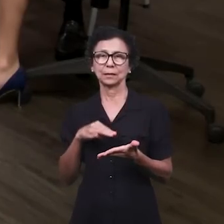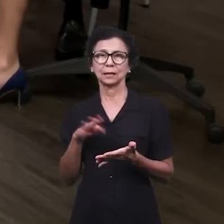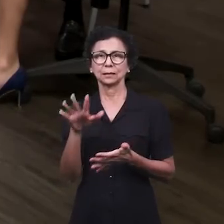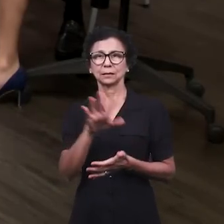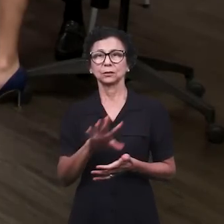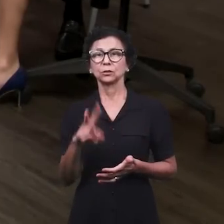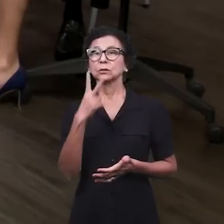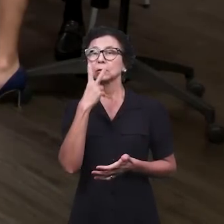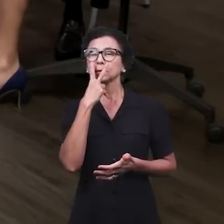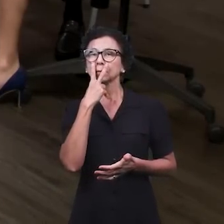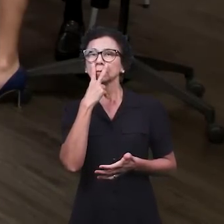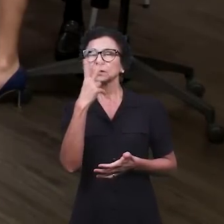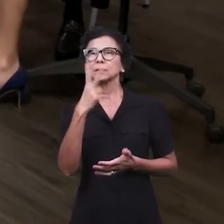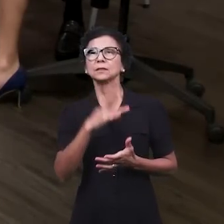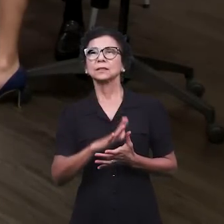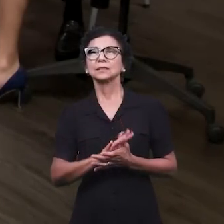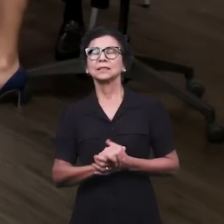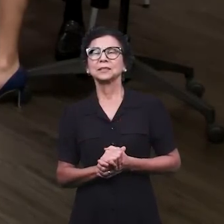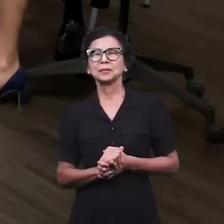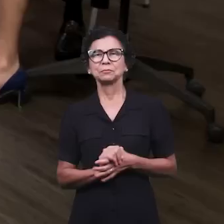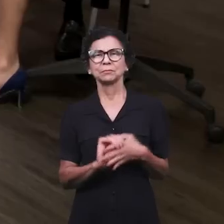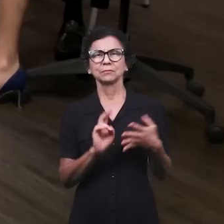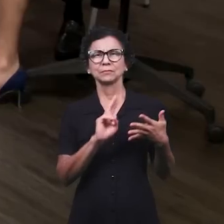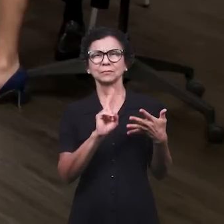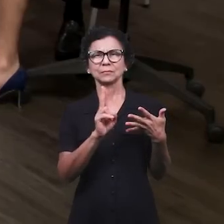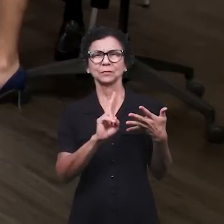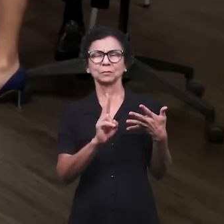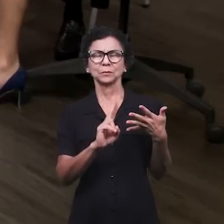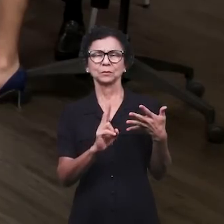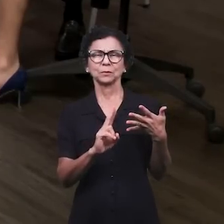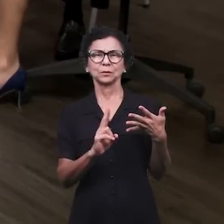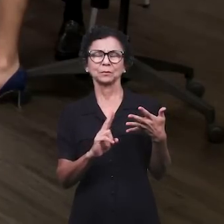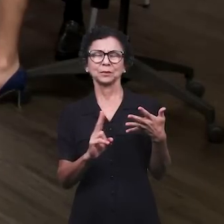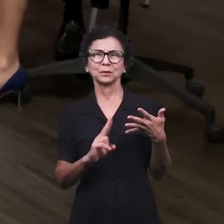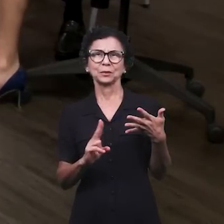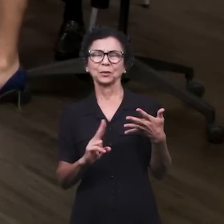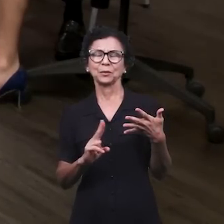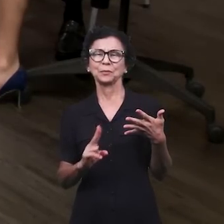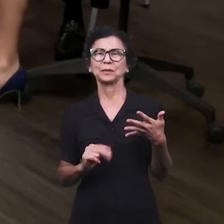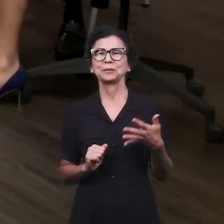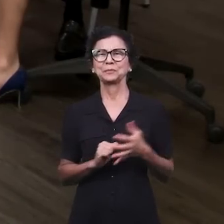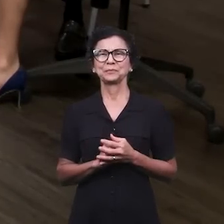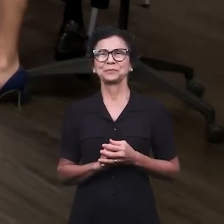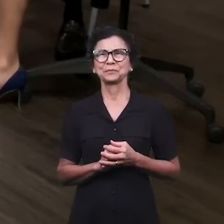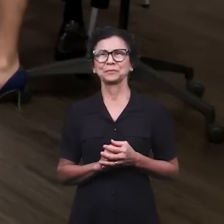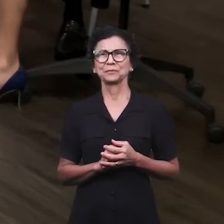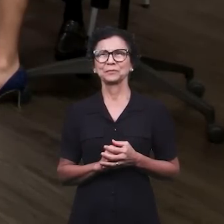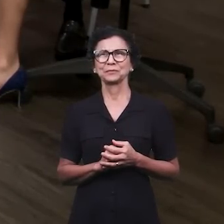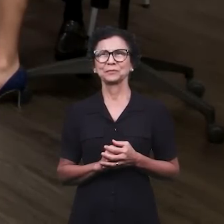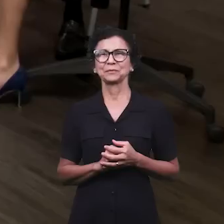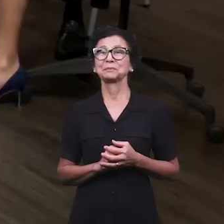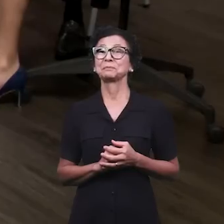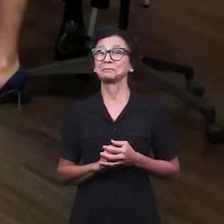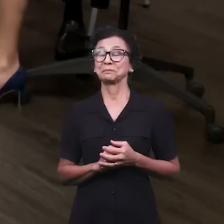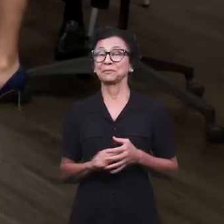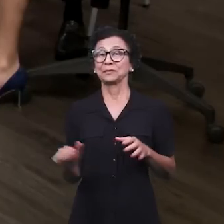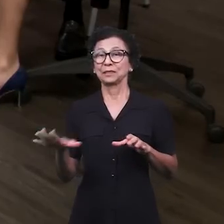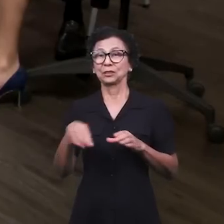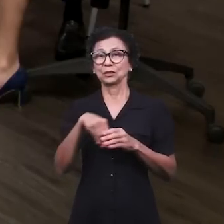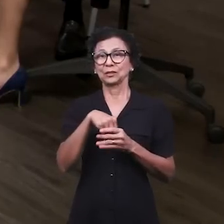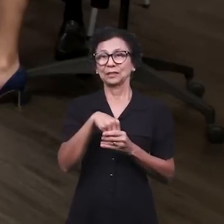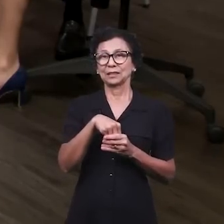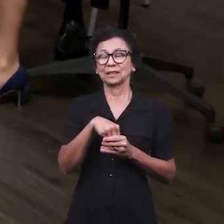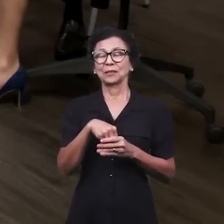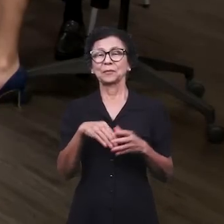Maranata, na Grande Vitória. Então nós temos Cruz do Campo 3, Maruípe em Vitória, Boa Vista 3, Boa Vista 4. Então temos aqui